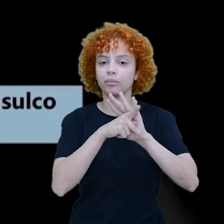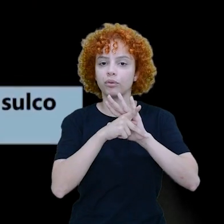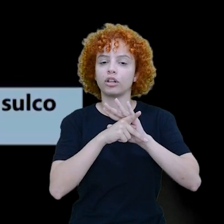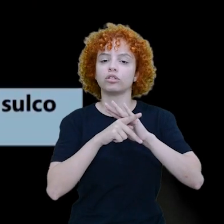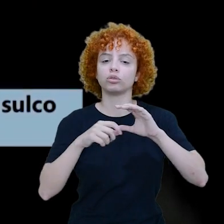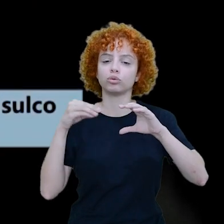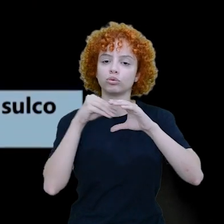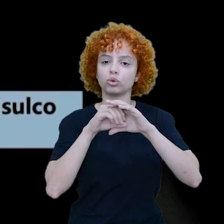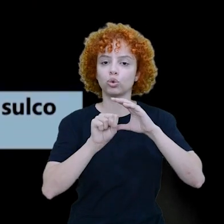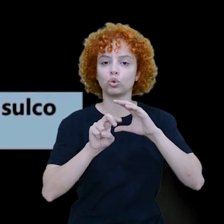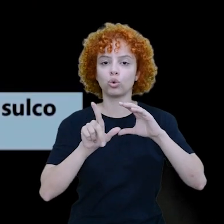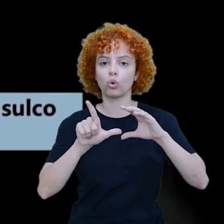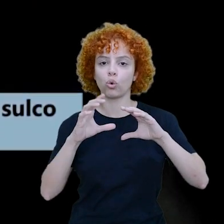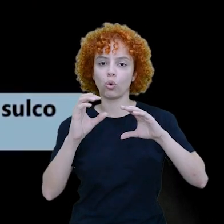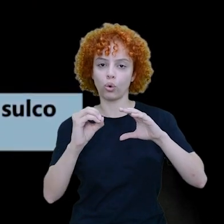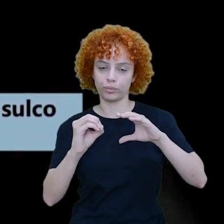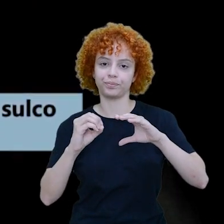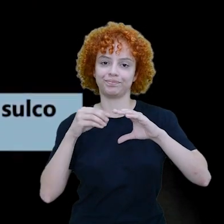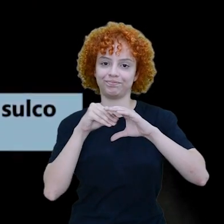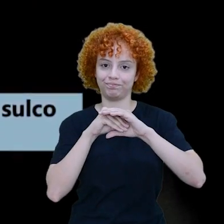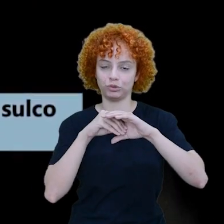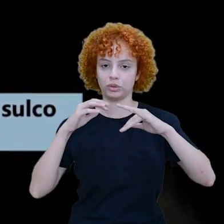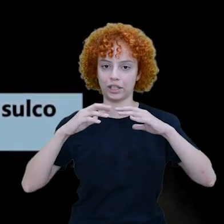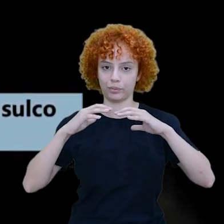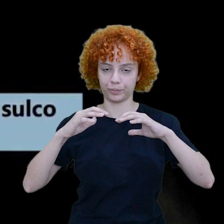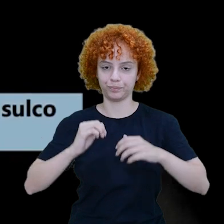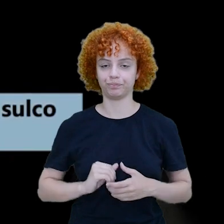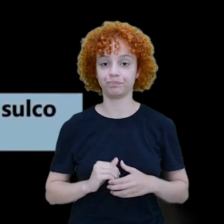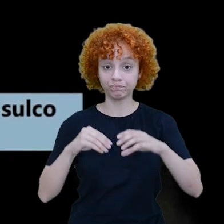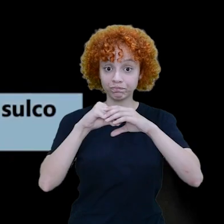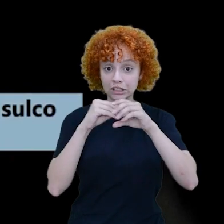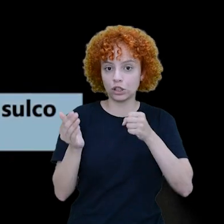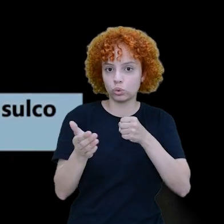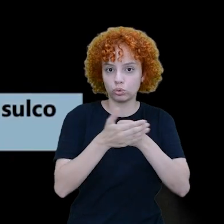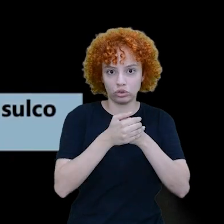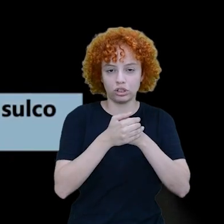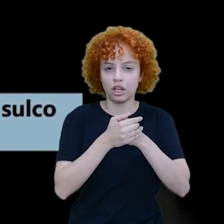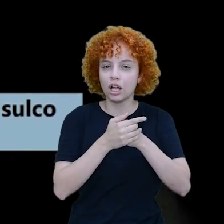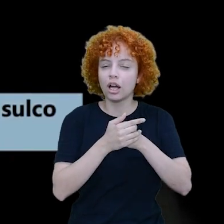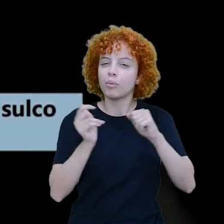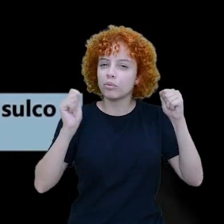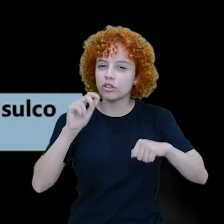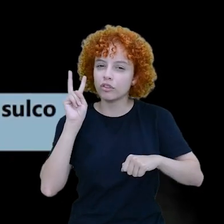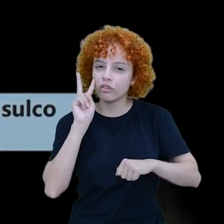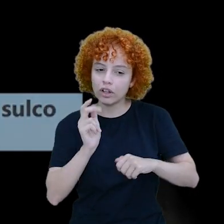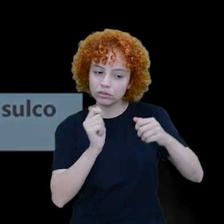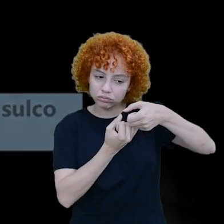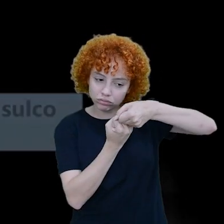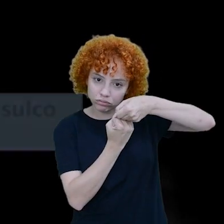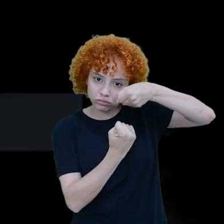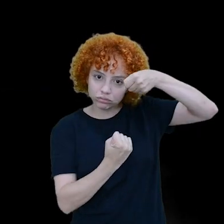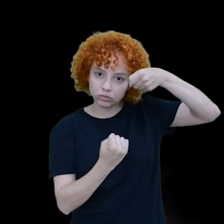silviana, na profundidade do sulco lateral do cérebro. Ela fica escondida e só pode ser vista se for feita